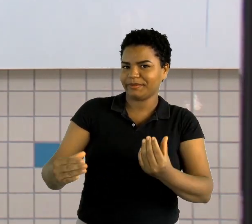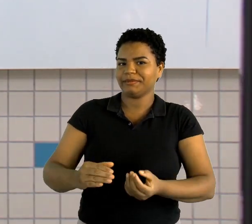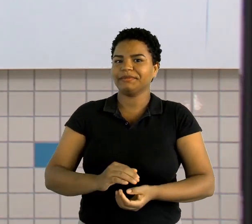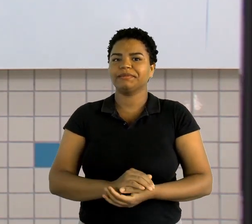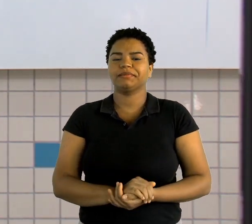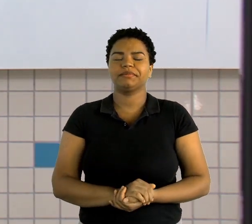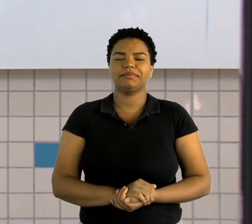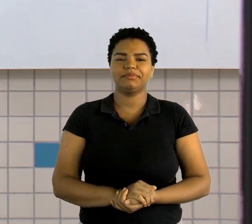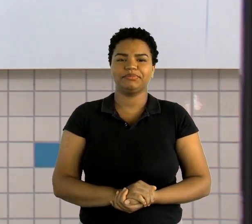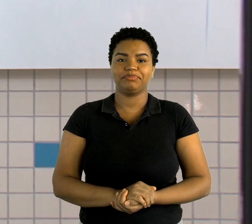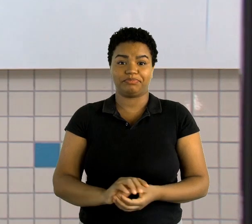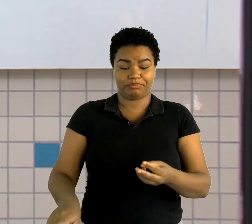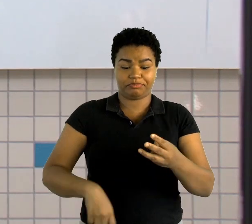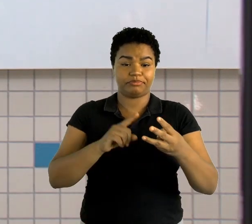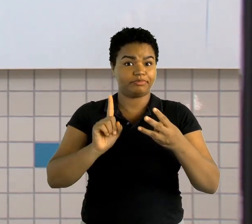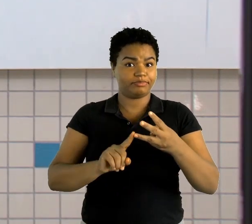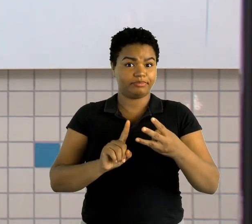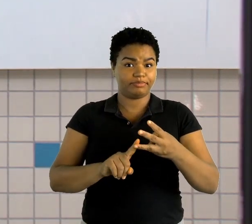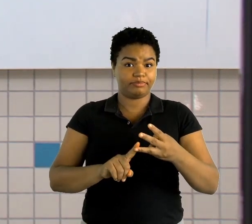condensação. Terceiro,